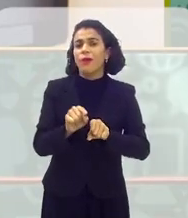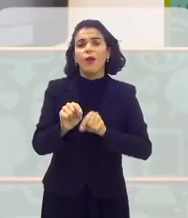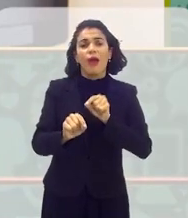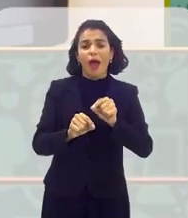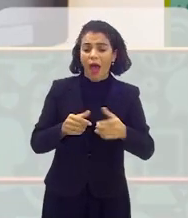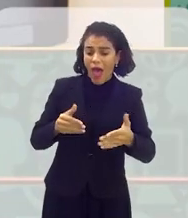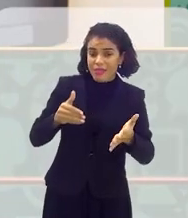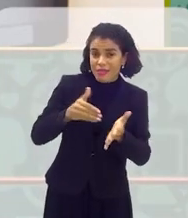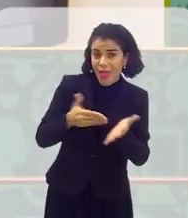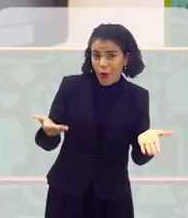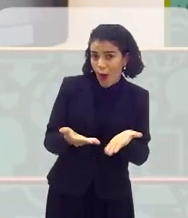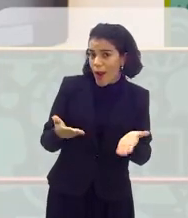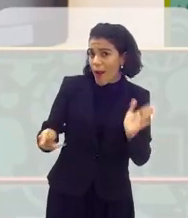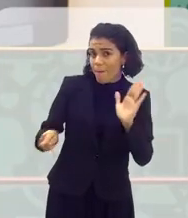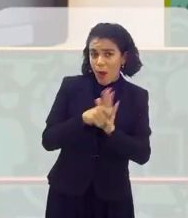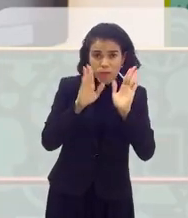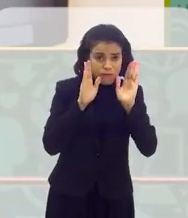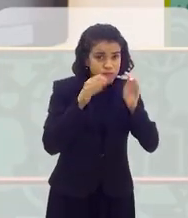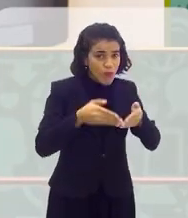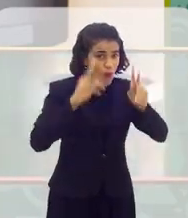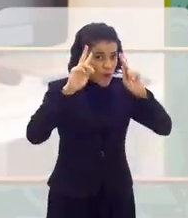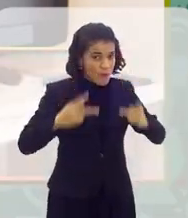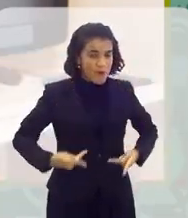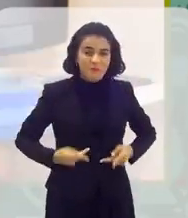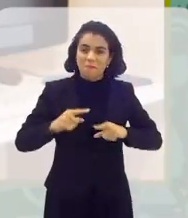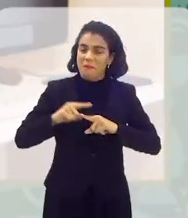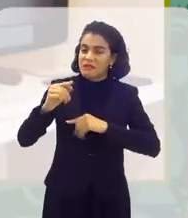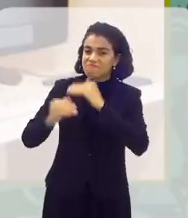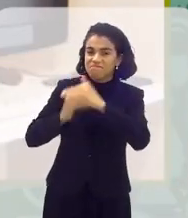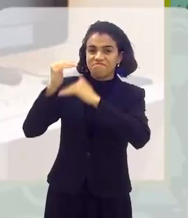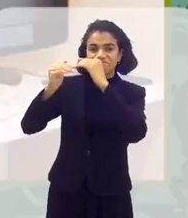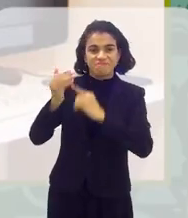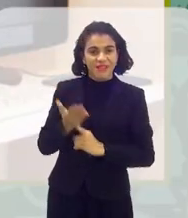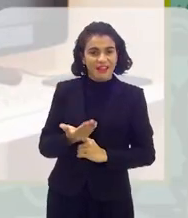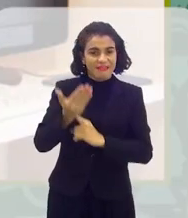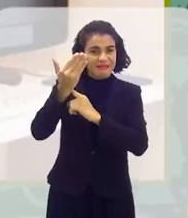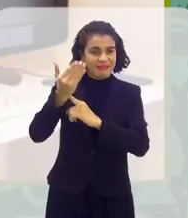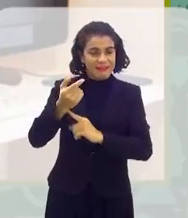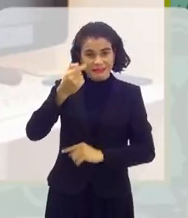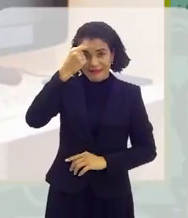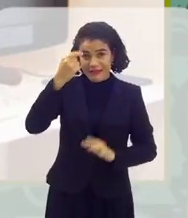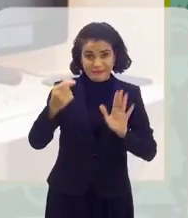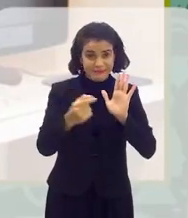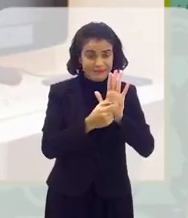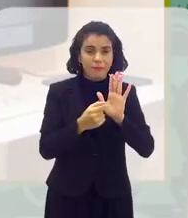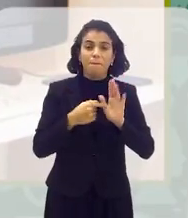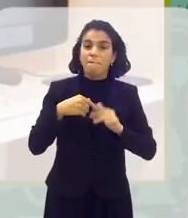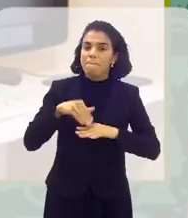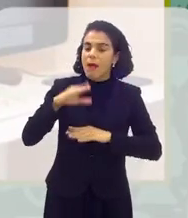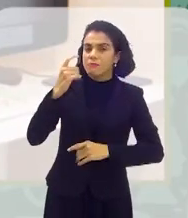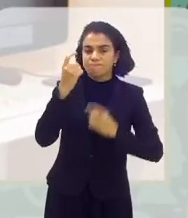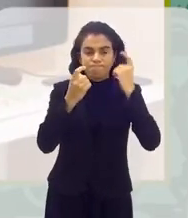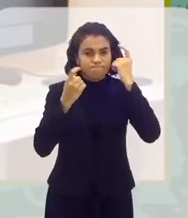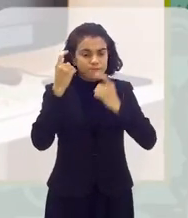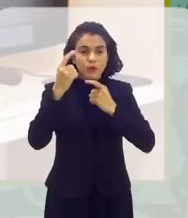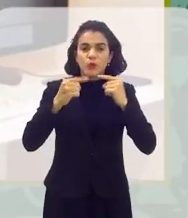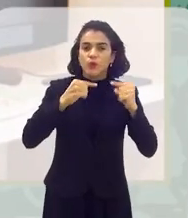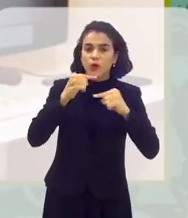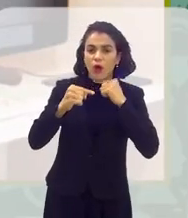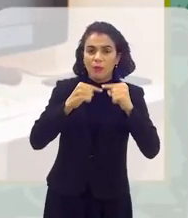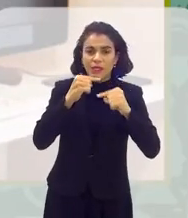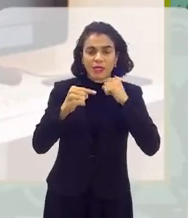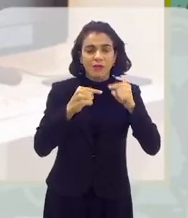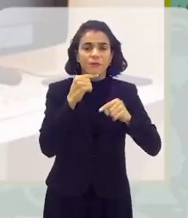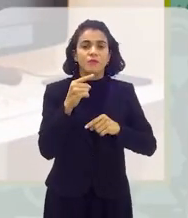eram exclusivas dos seres humanos com o avanço da Inteligência Artificial surgem cada vez mais preocupações e dúvidas